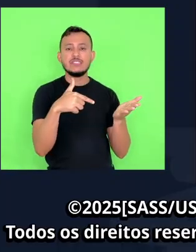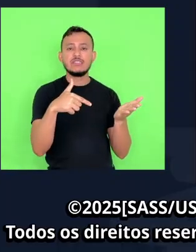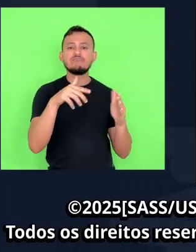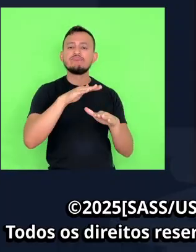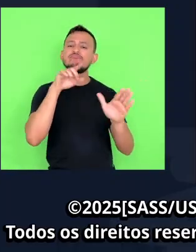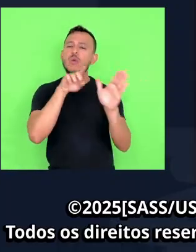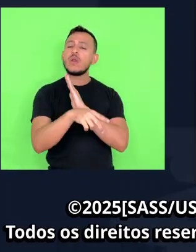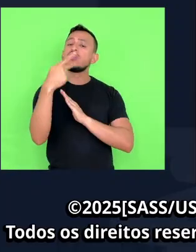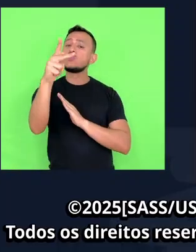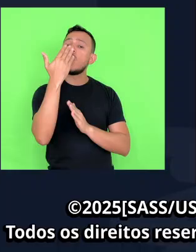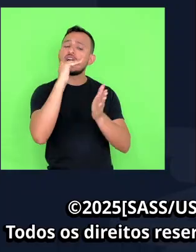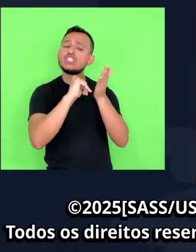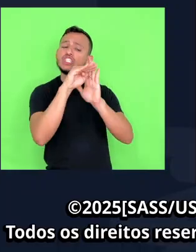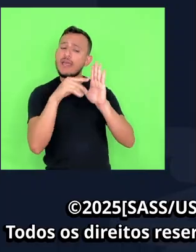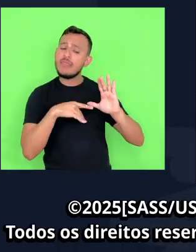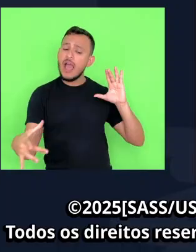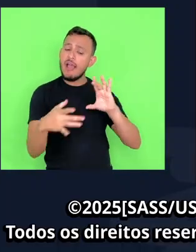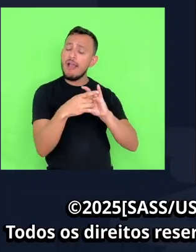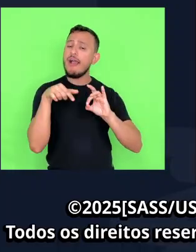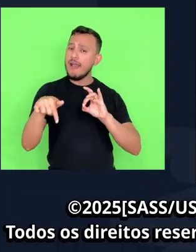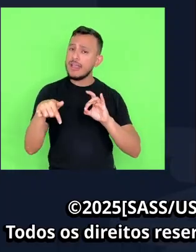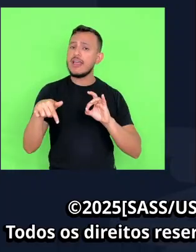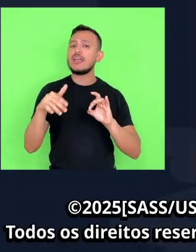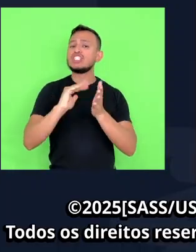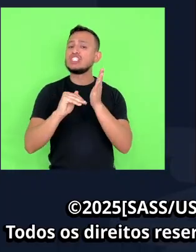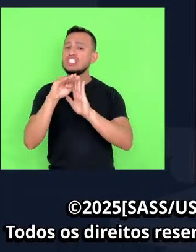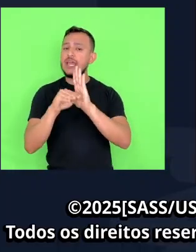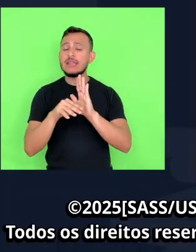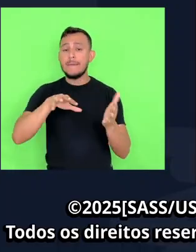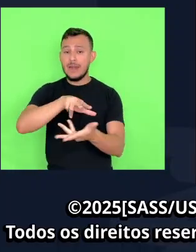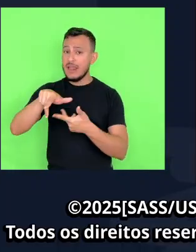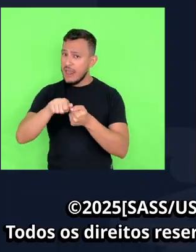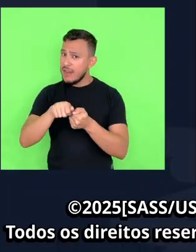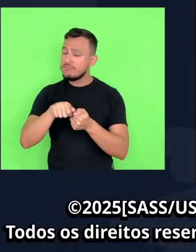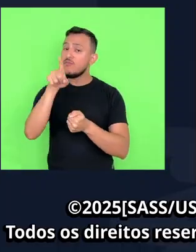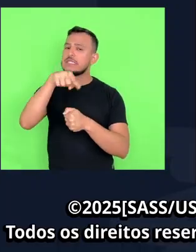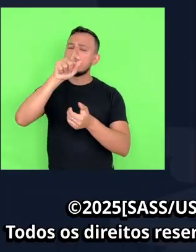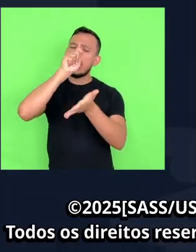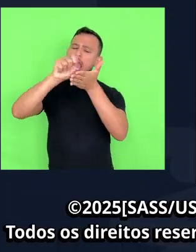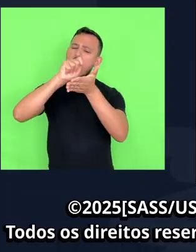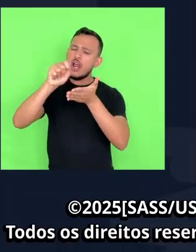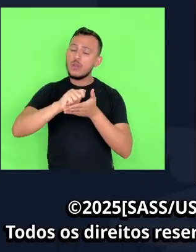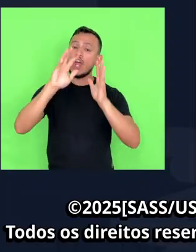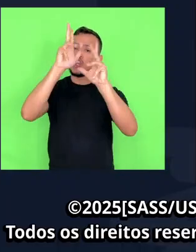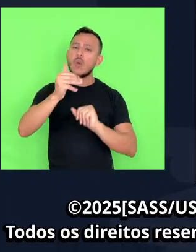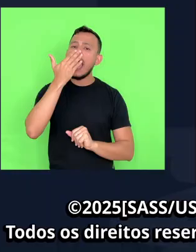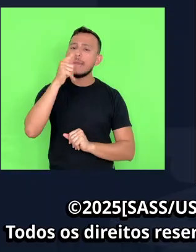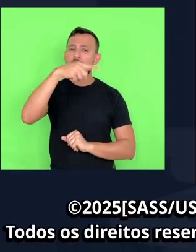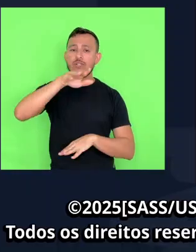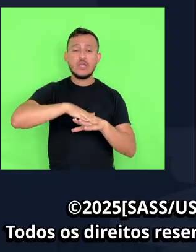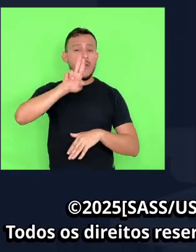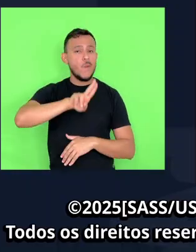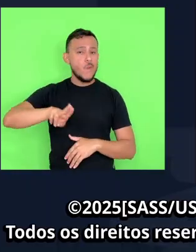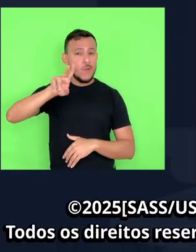a pergunta: a sua dieta está alinhada com a dieta planetária? Vocês vão anotar todos os alimentos que